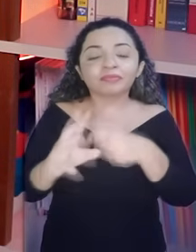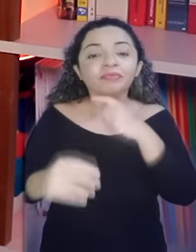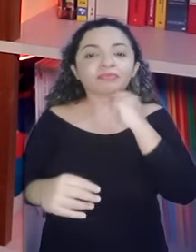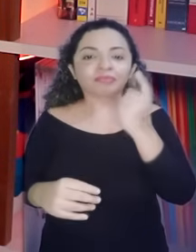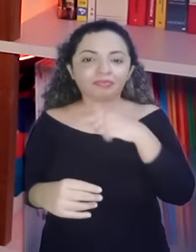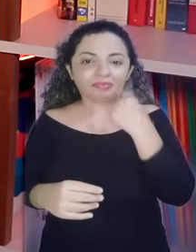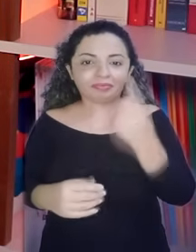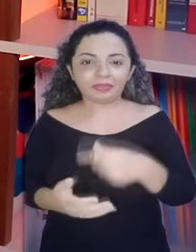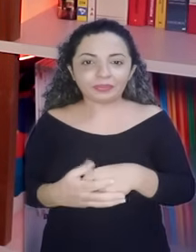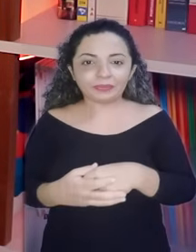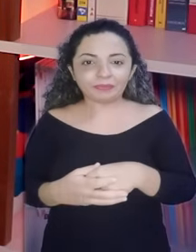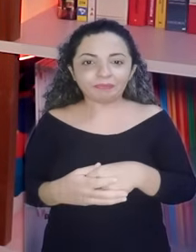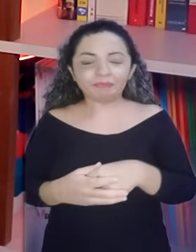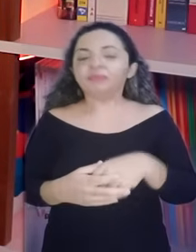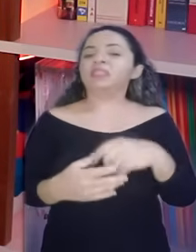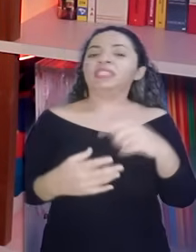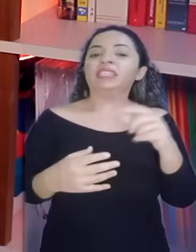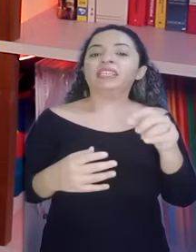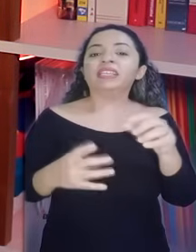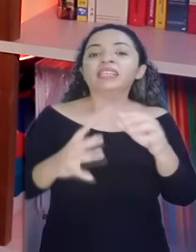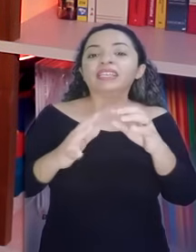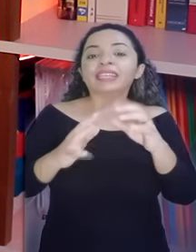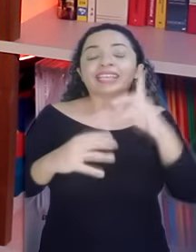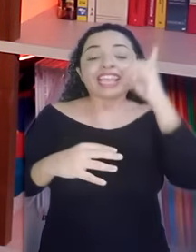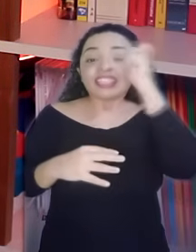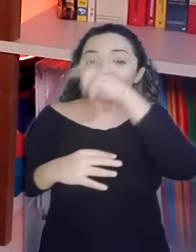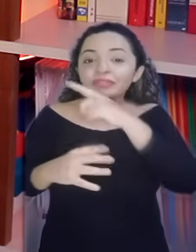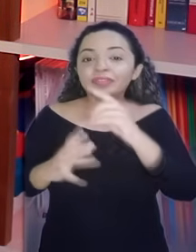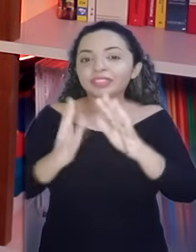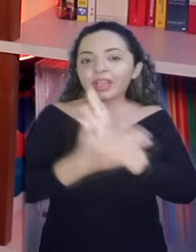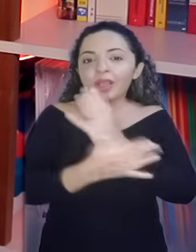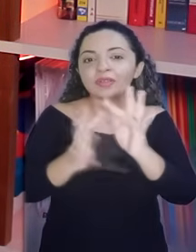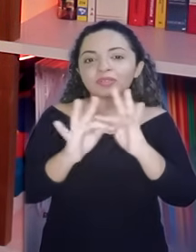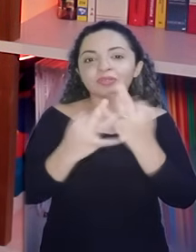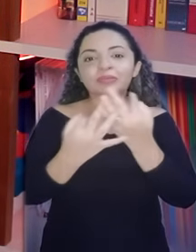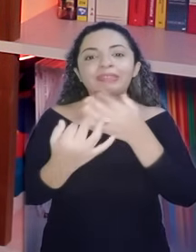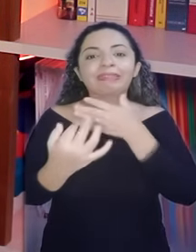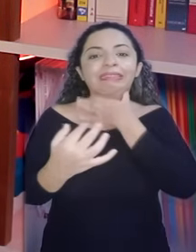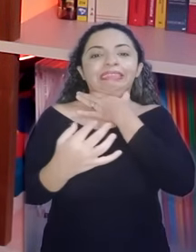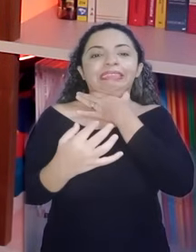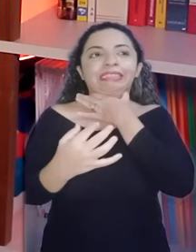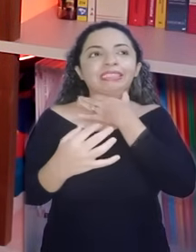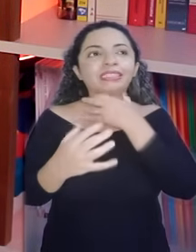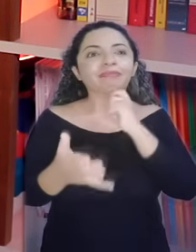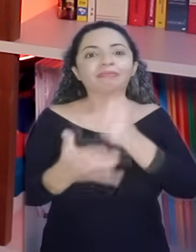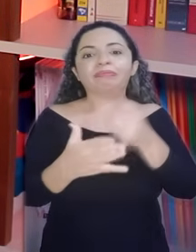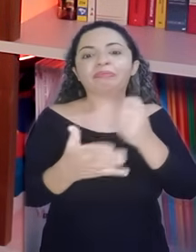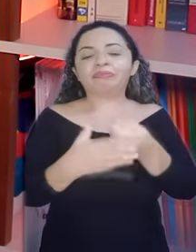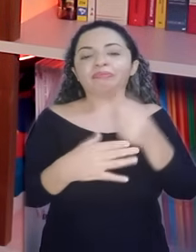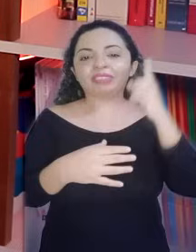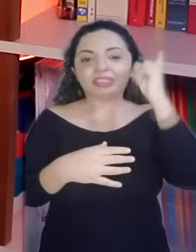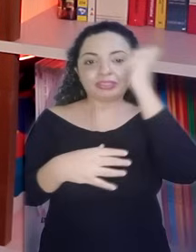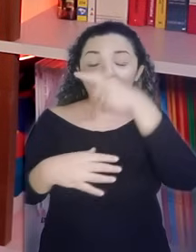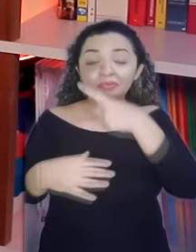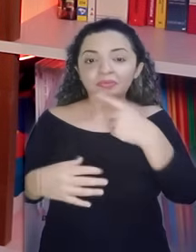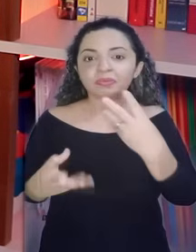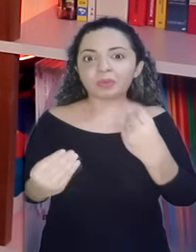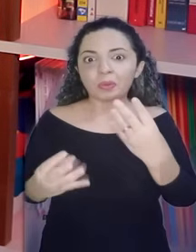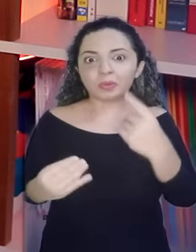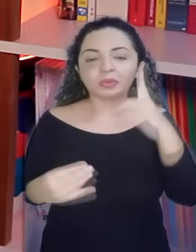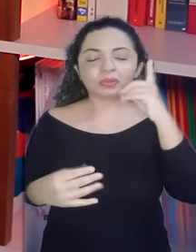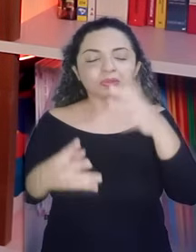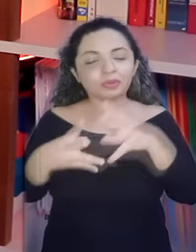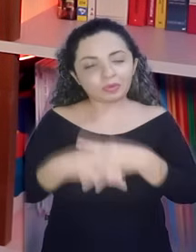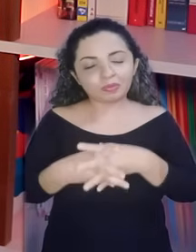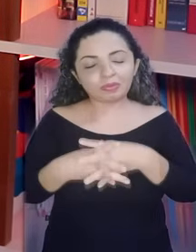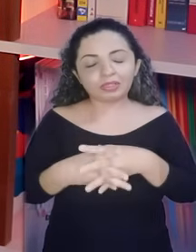renda da família vai para habitação, então isso é muito e acaba prejudicando a possibilidade de você ter um lar para morar. Então